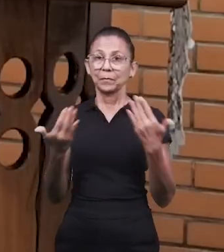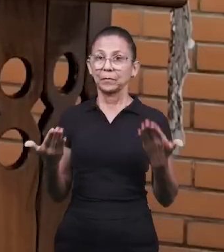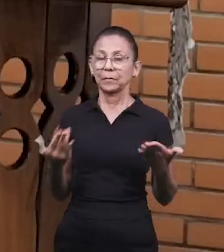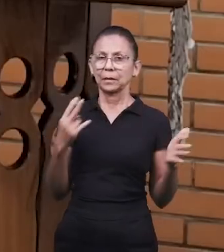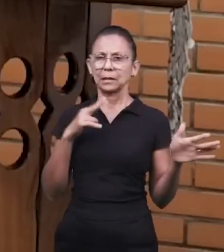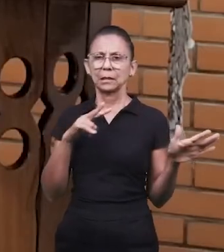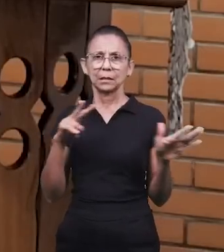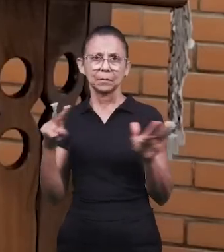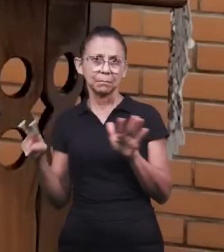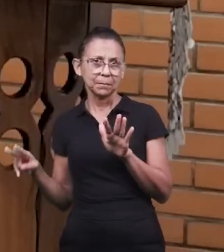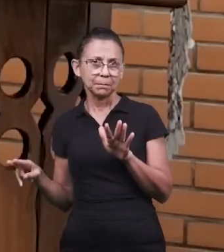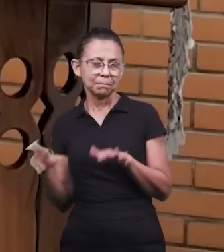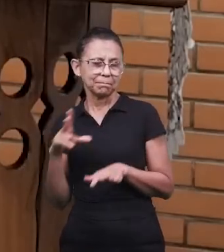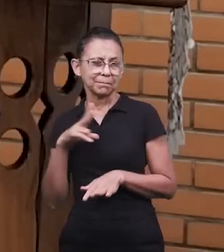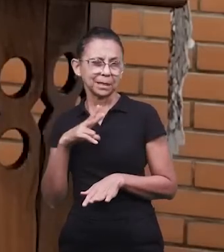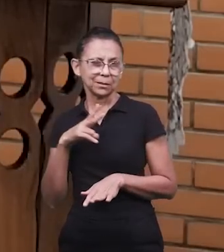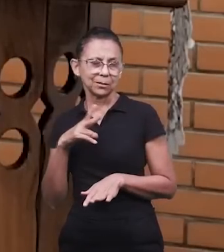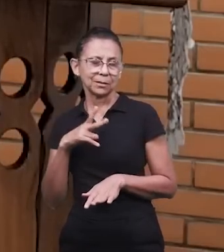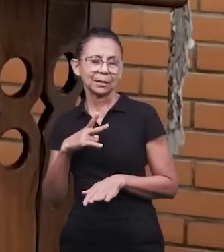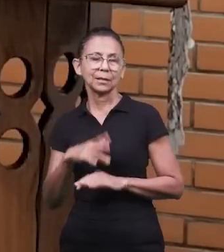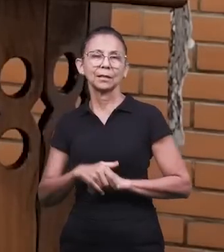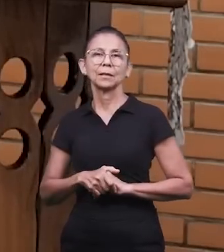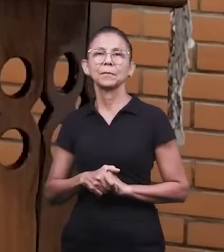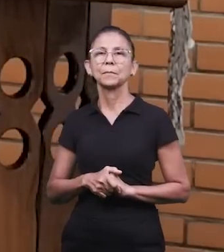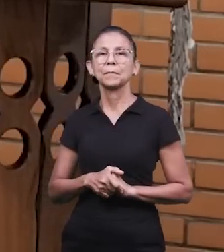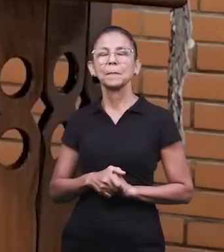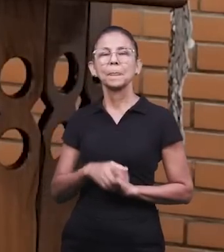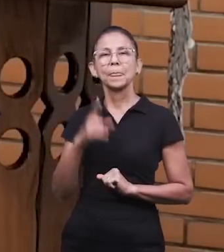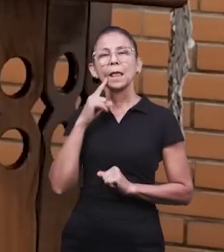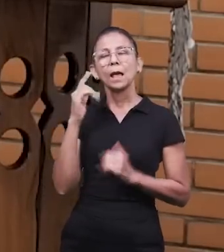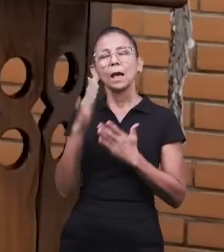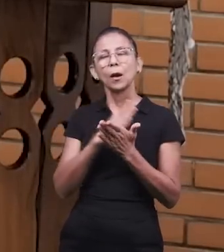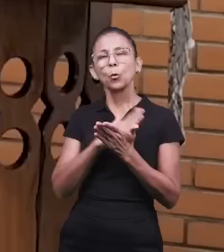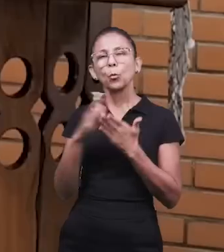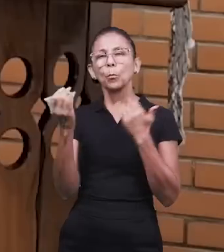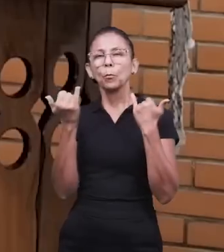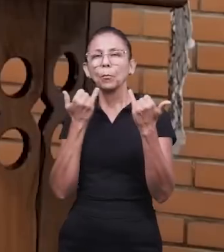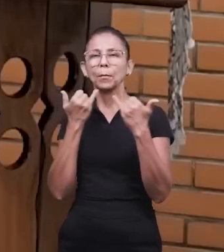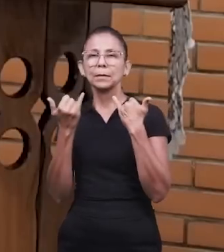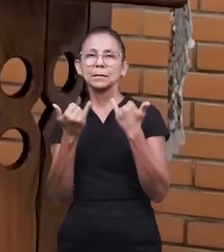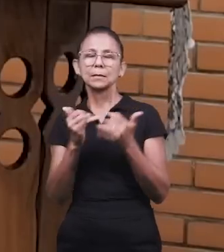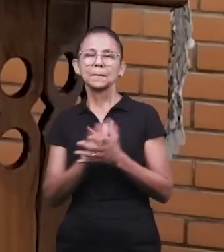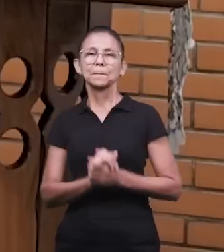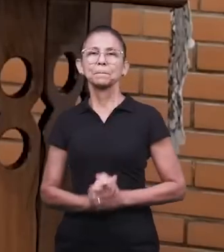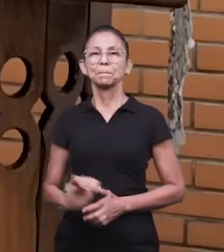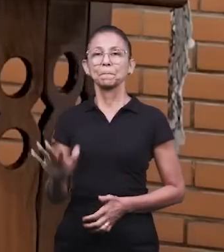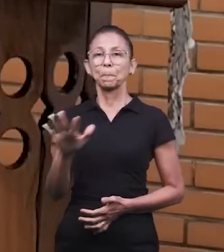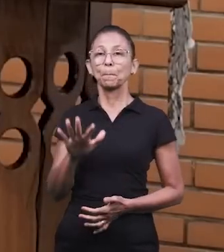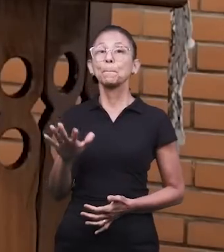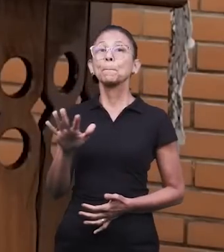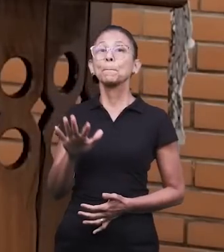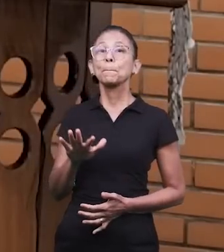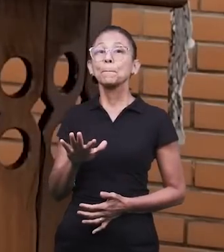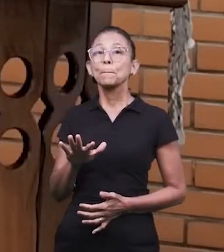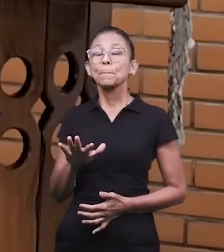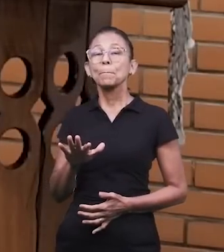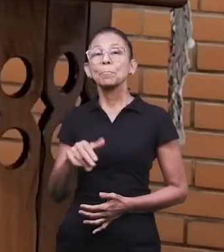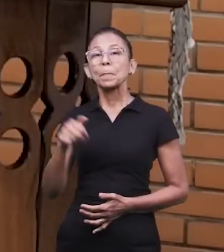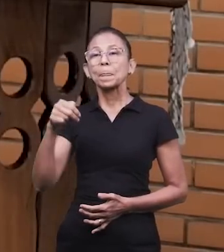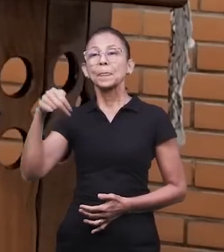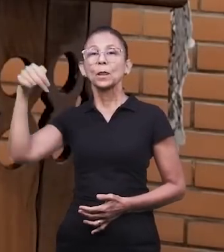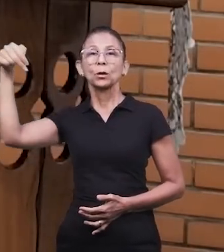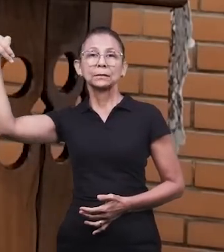de forma particular, vamos compartilhar apenas os registros que recebemos aqui da maior região do Brasil, que é a